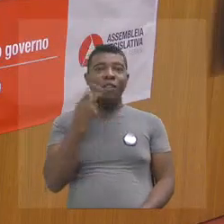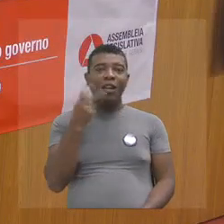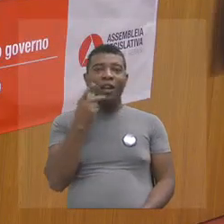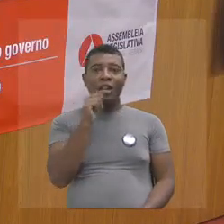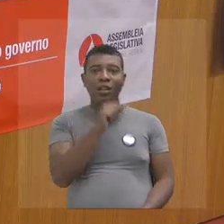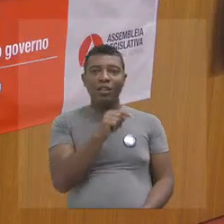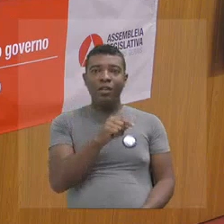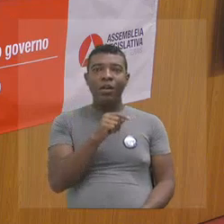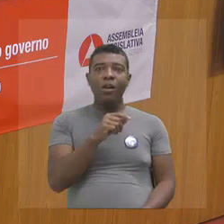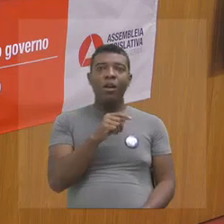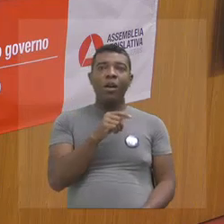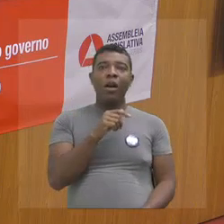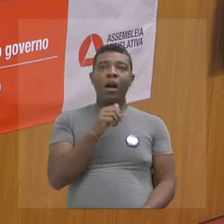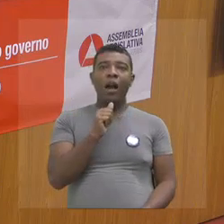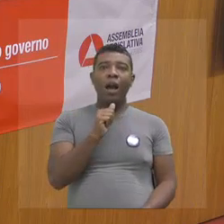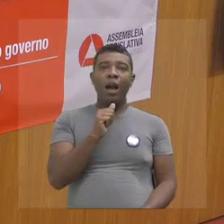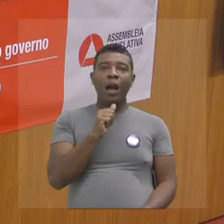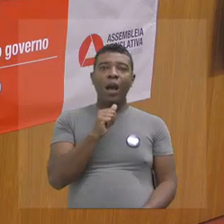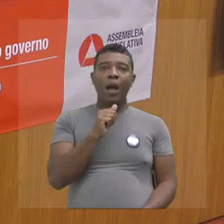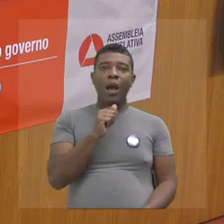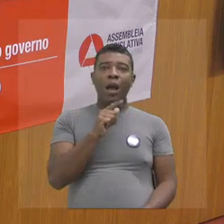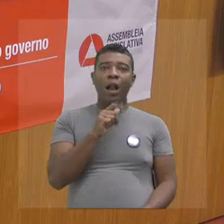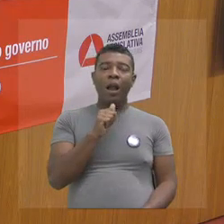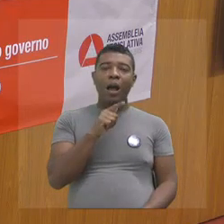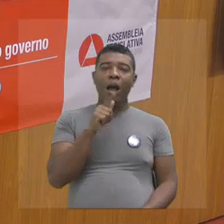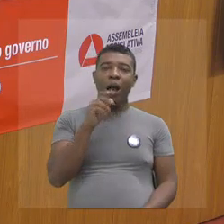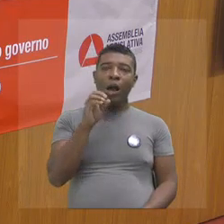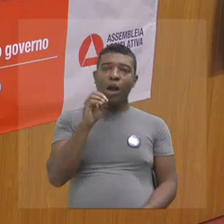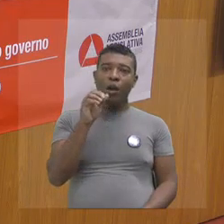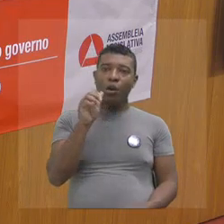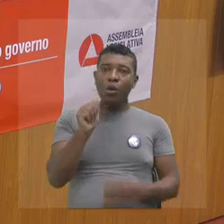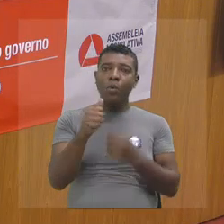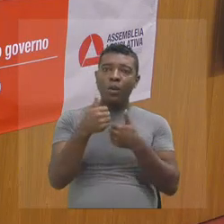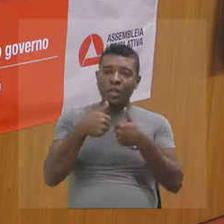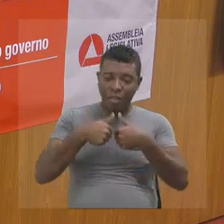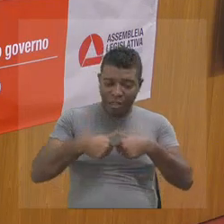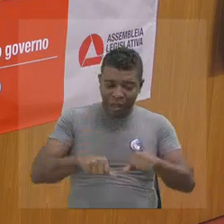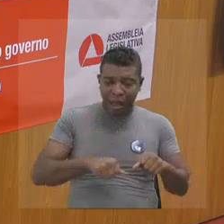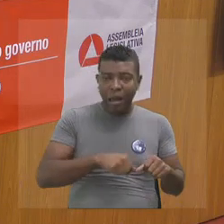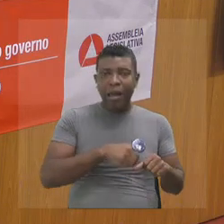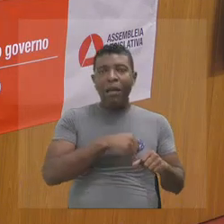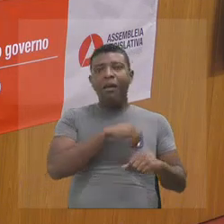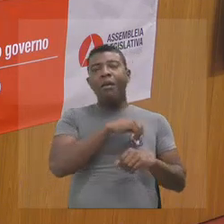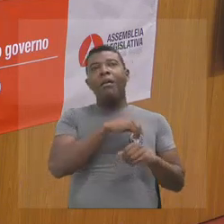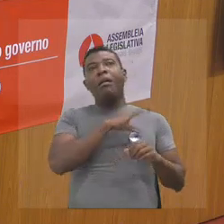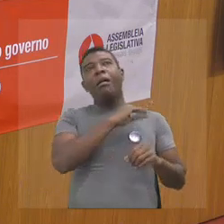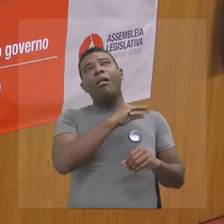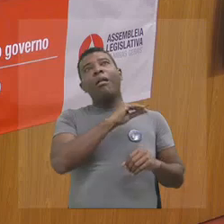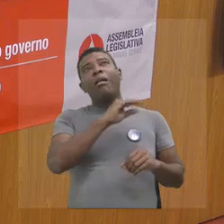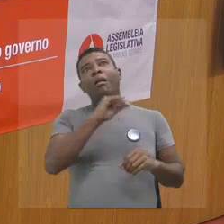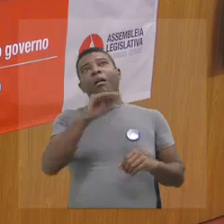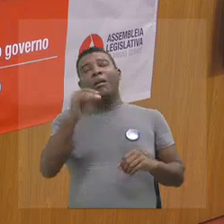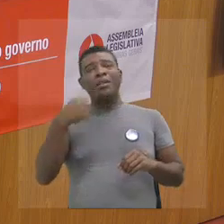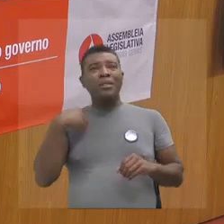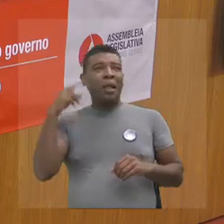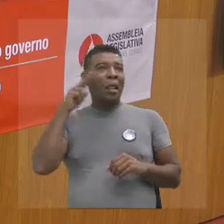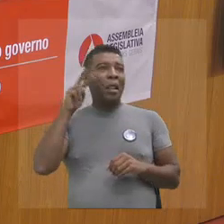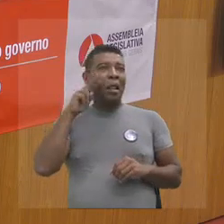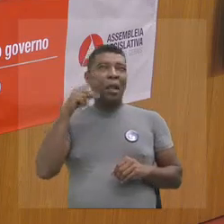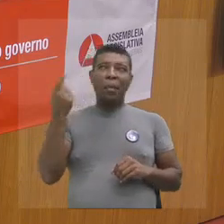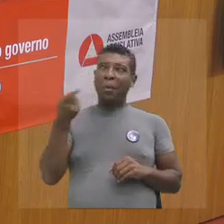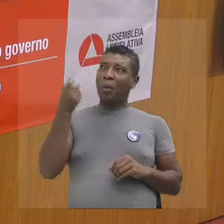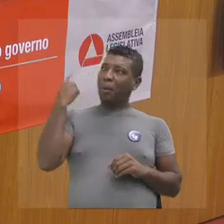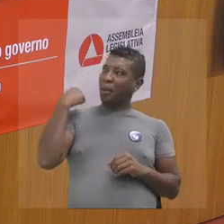já vem se arrastando se eu não me engano o último penúltimo Réveillon a cidade ficou sem energia por três dias é uma cidade